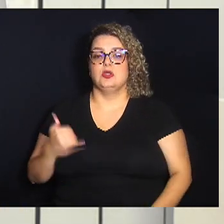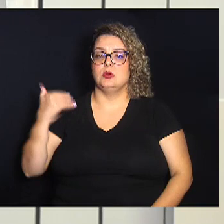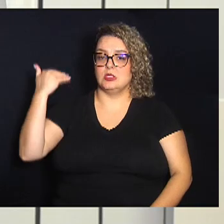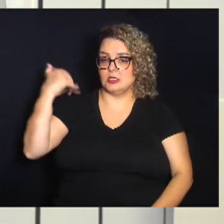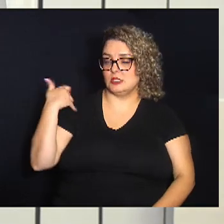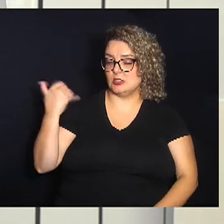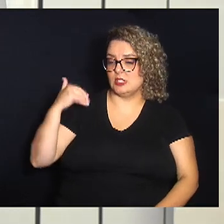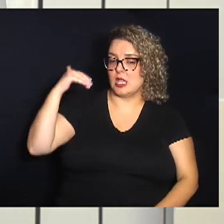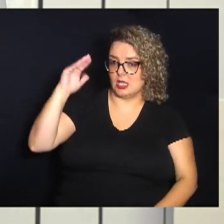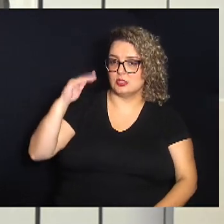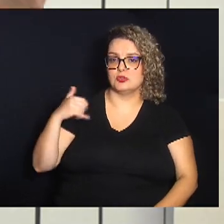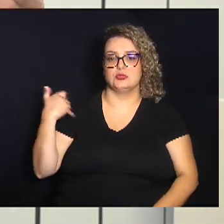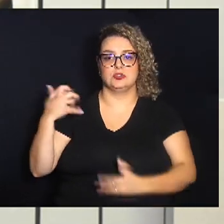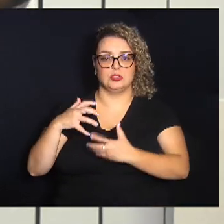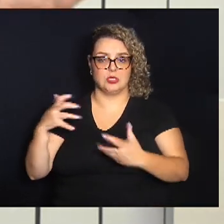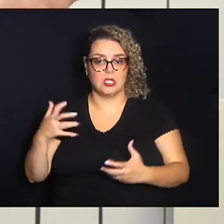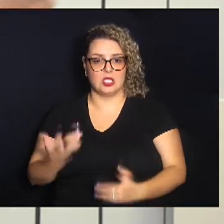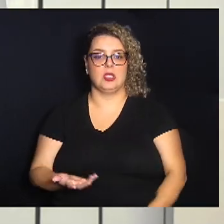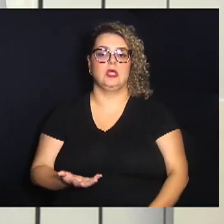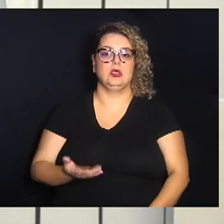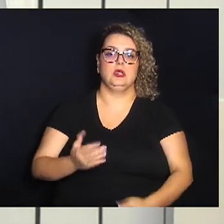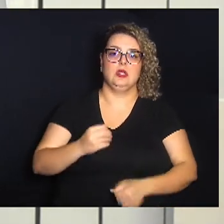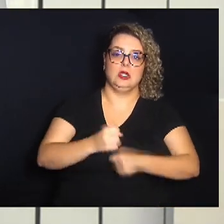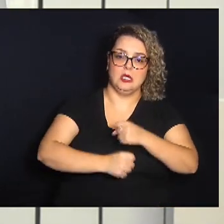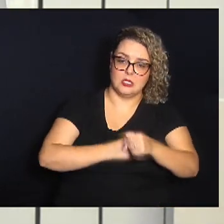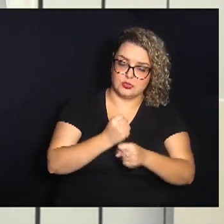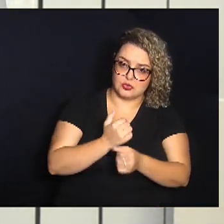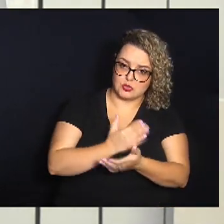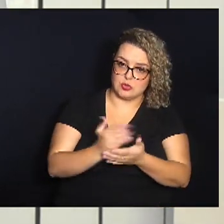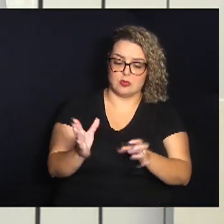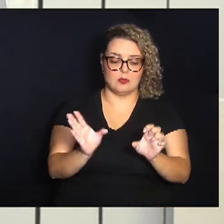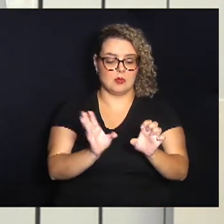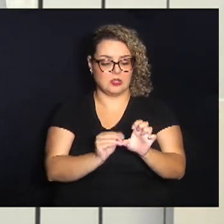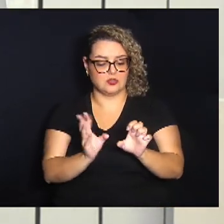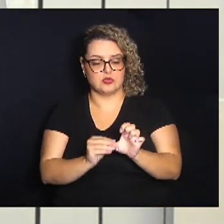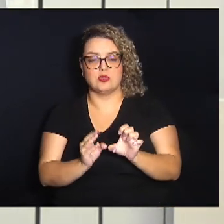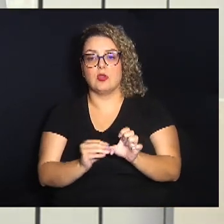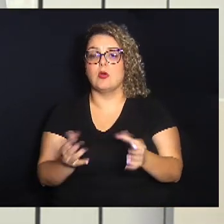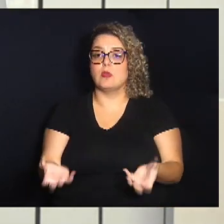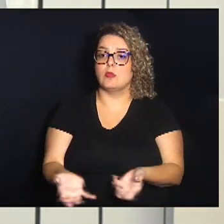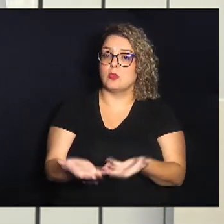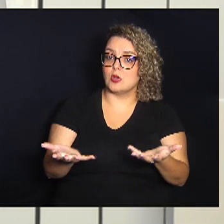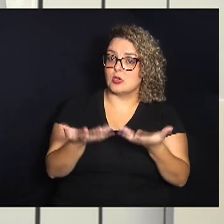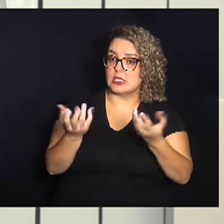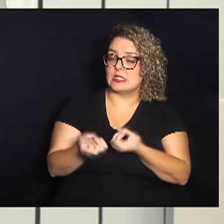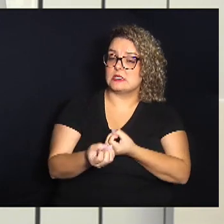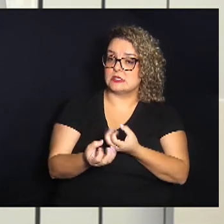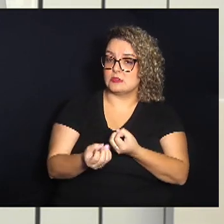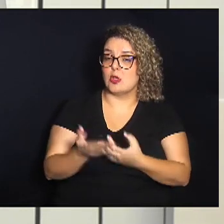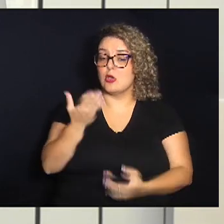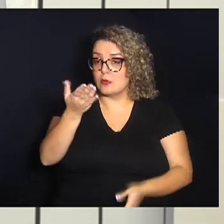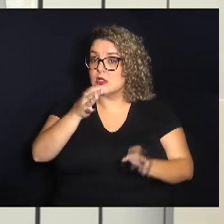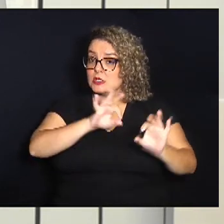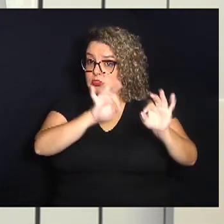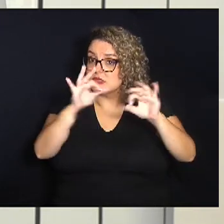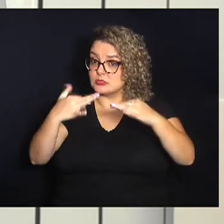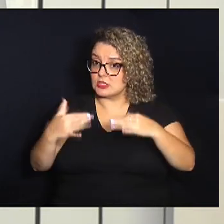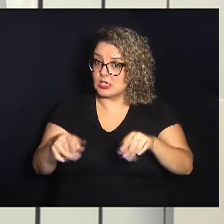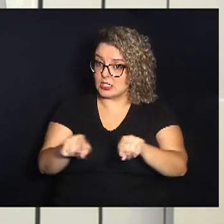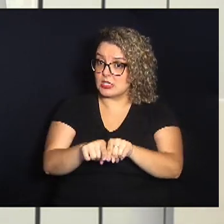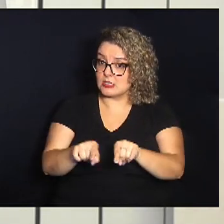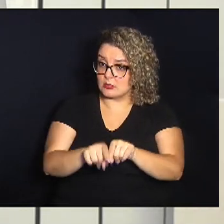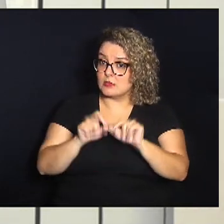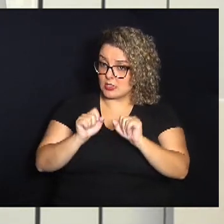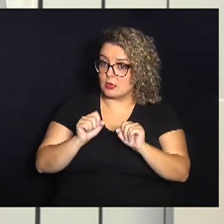do EJA, anos iniciais da FUMEC, por essas informações. Você que está nos acompanhando também